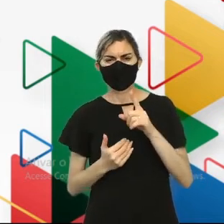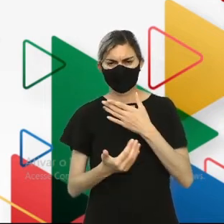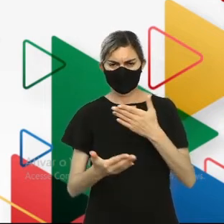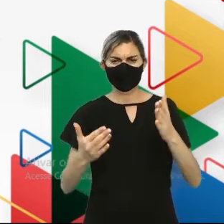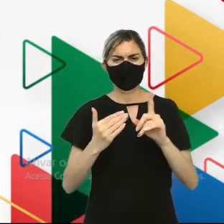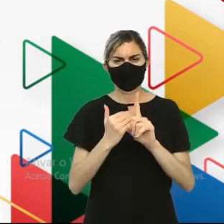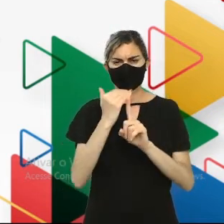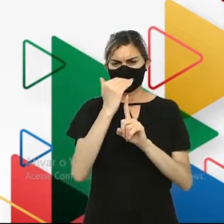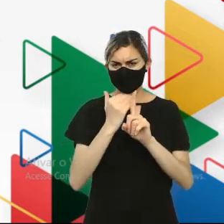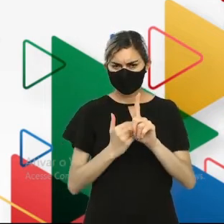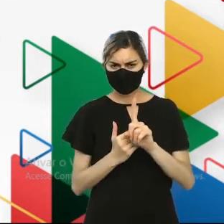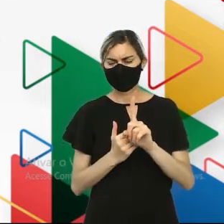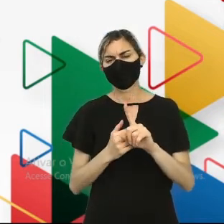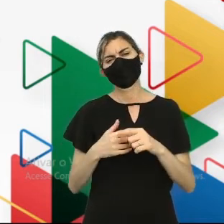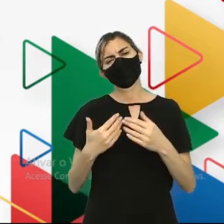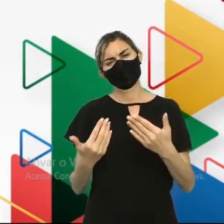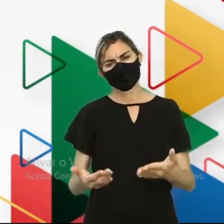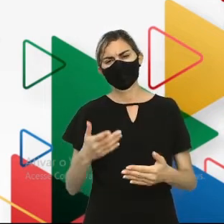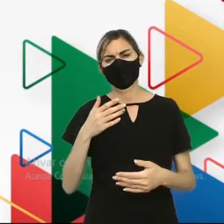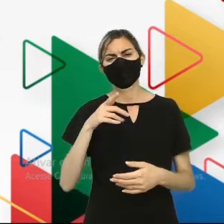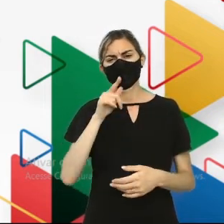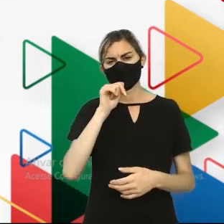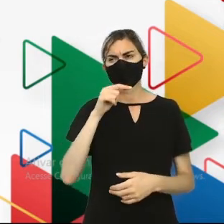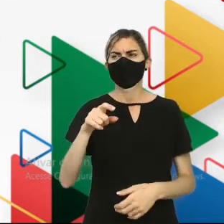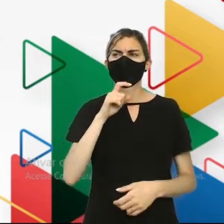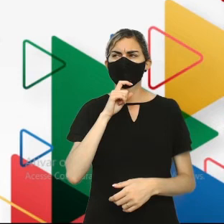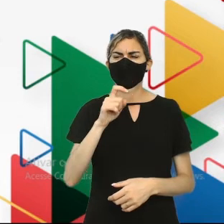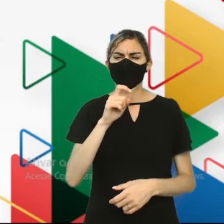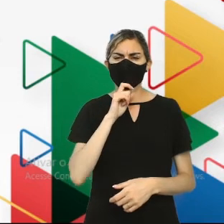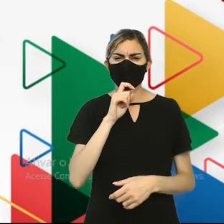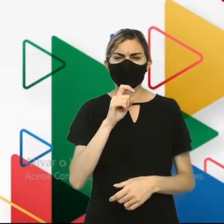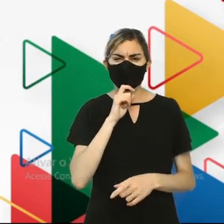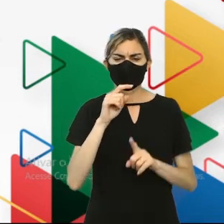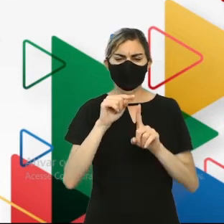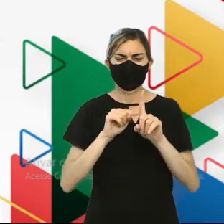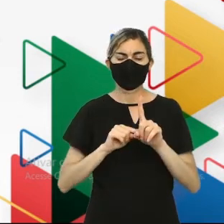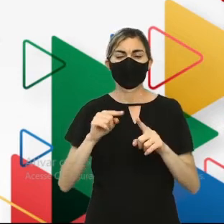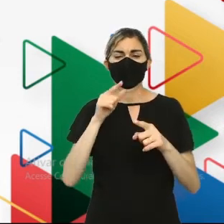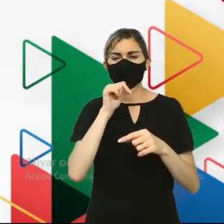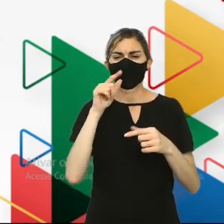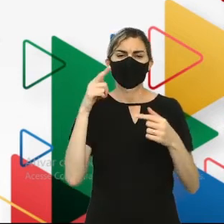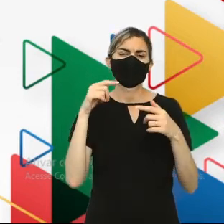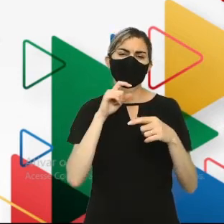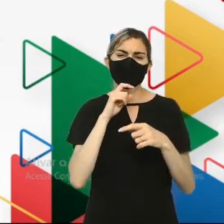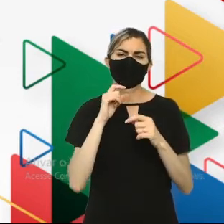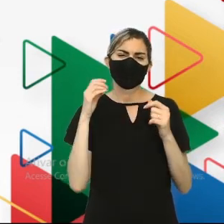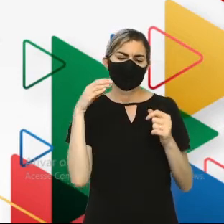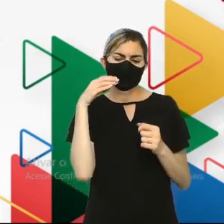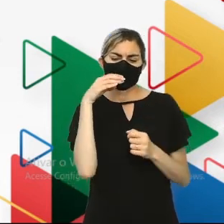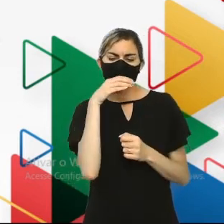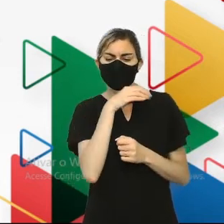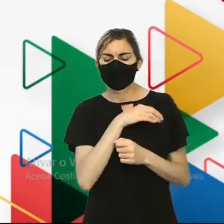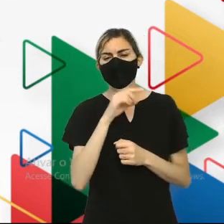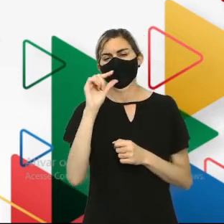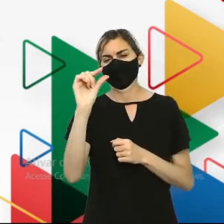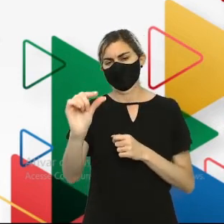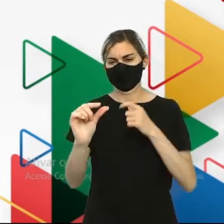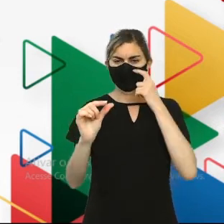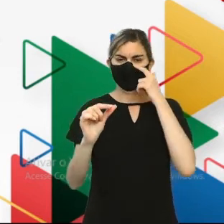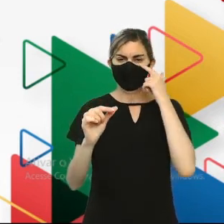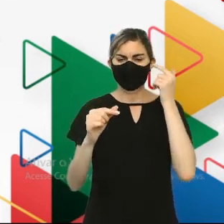a temperatura e a água fria, em um bairro água fria, esquenta um pouquinho, dando aquela